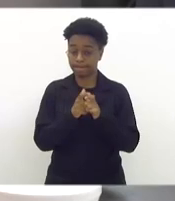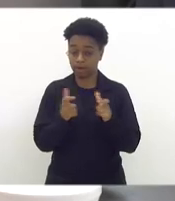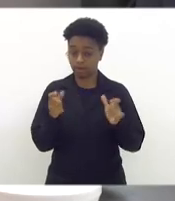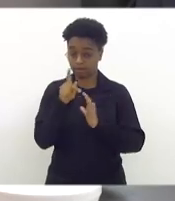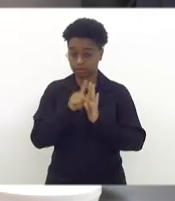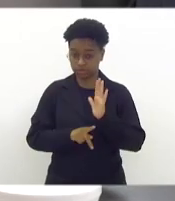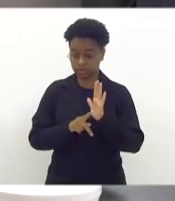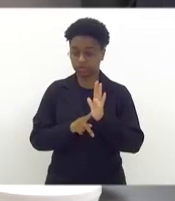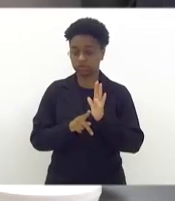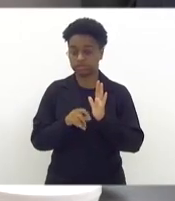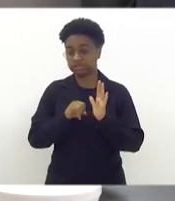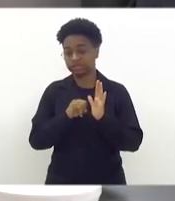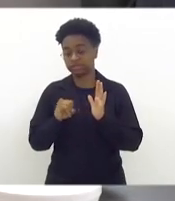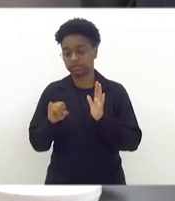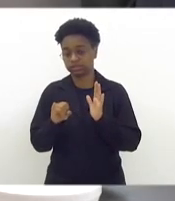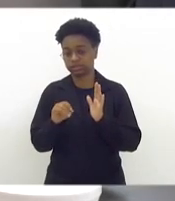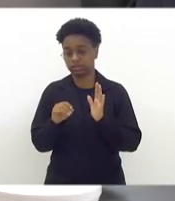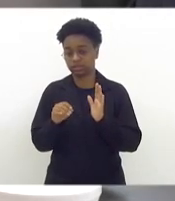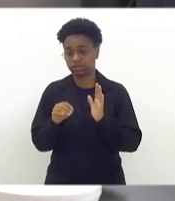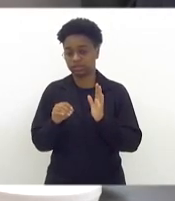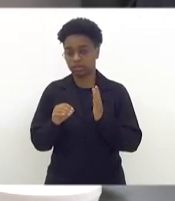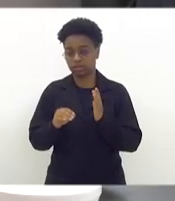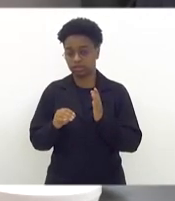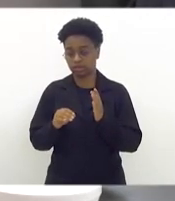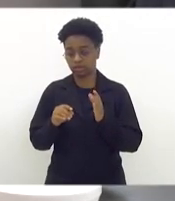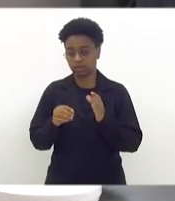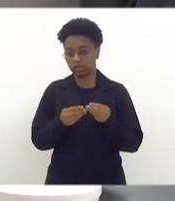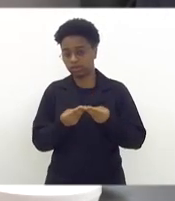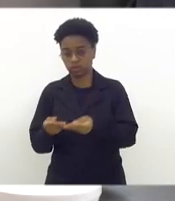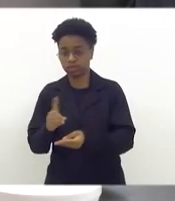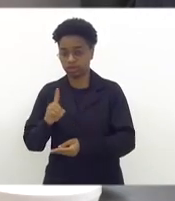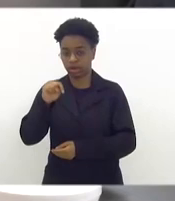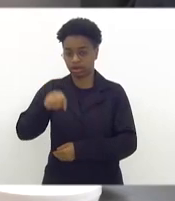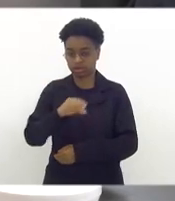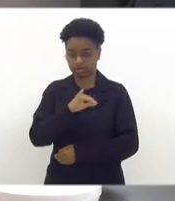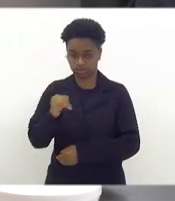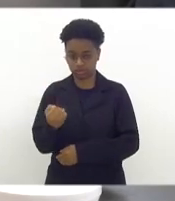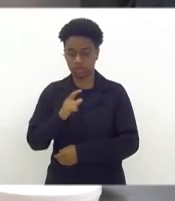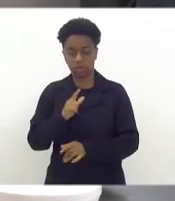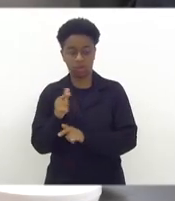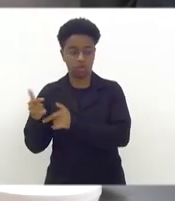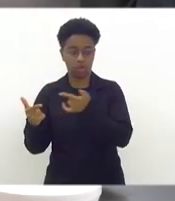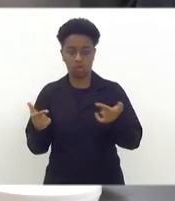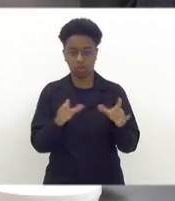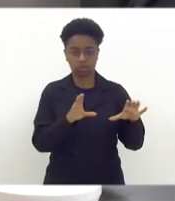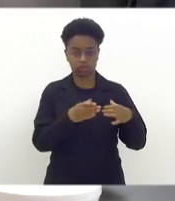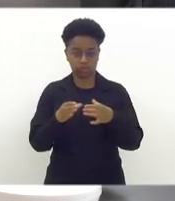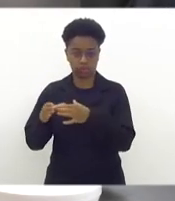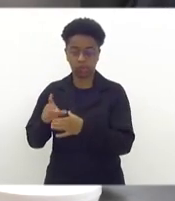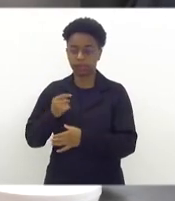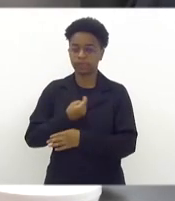acaba entrando pela... não entrando pela CCJ, por outra comissão, a gente está sempre